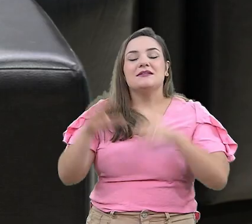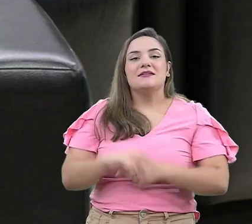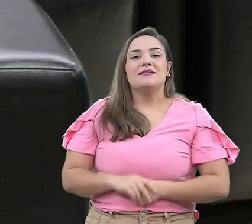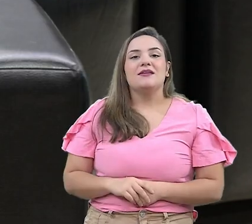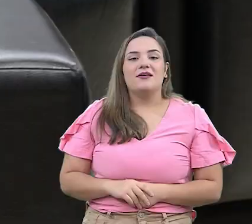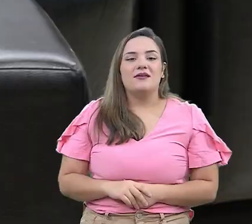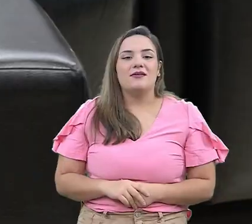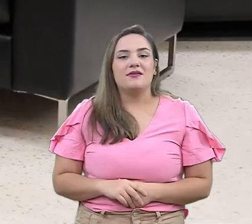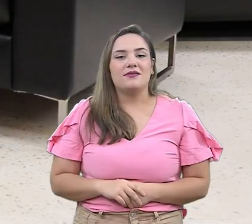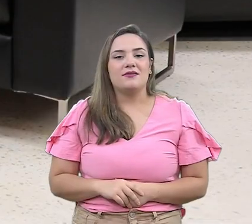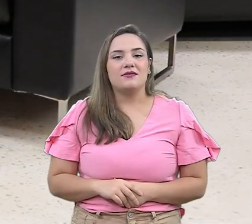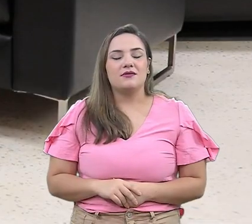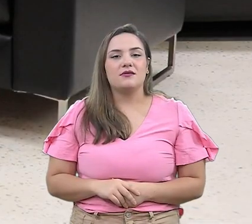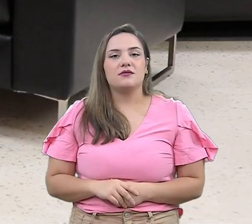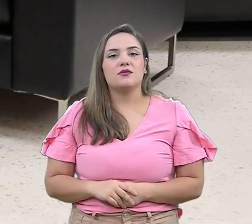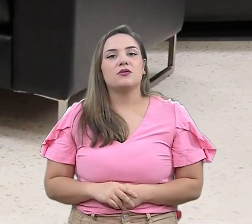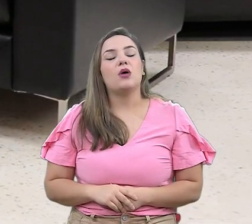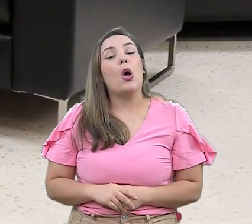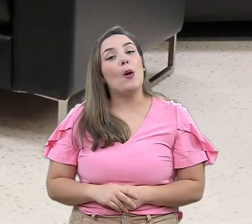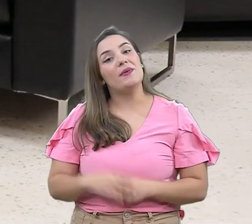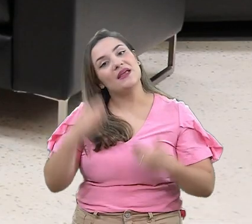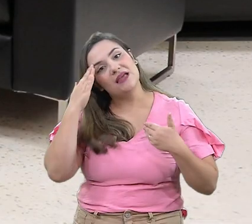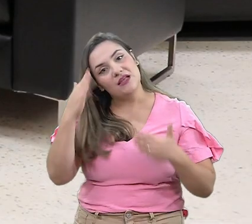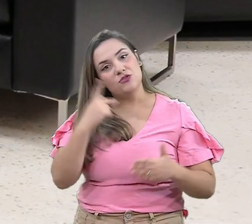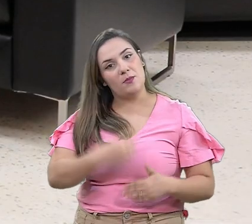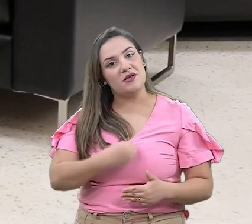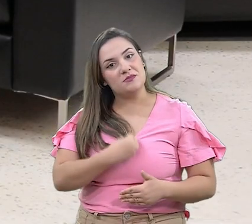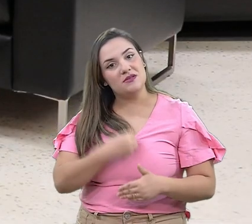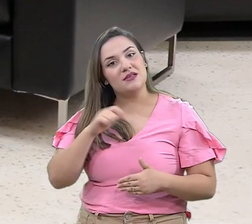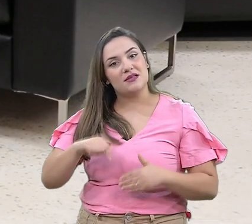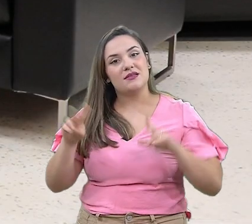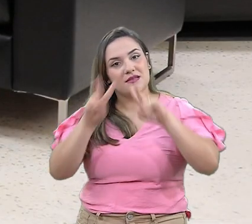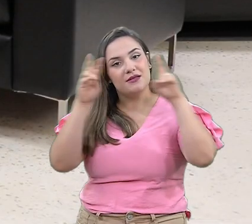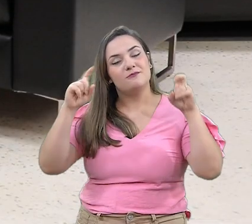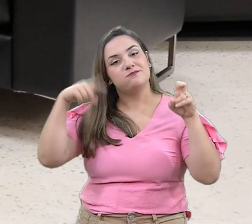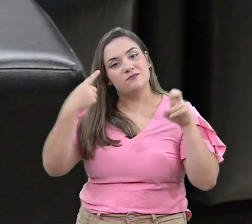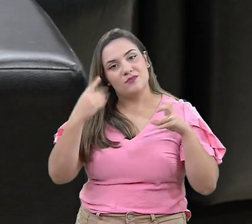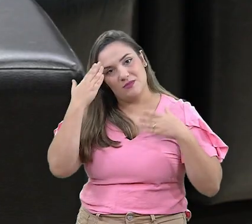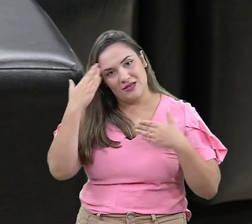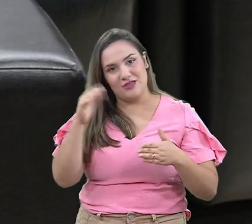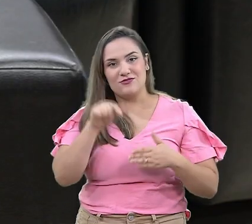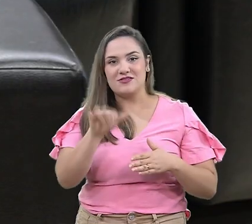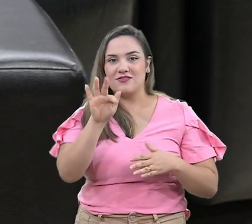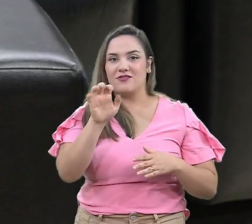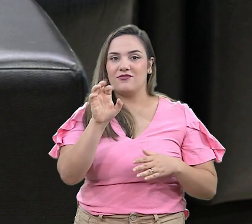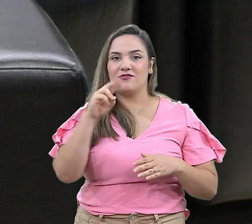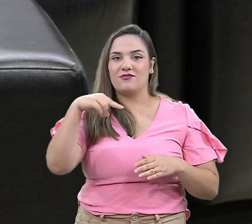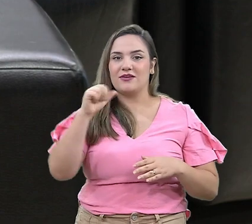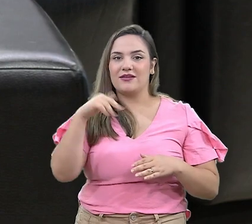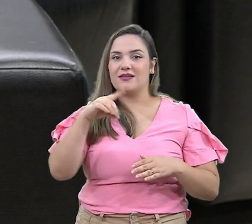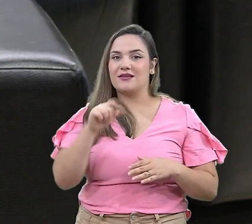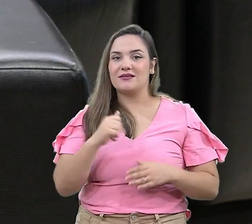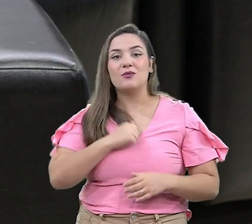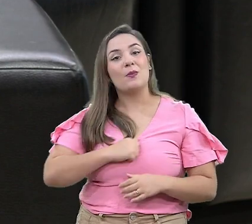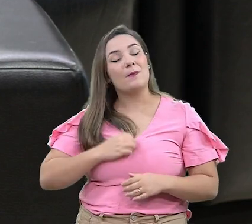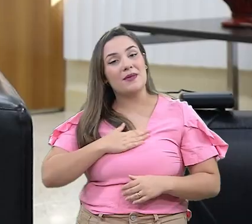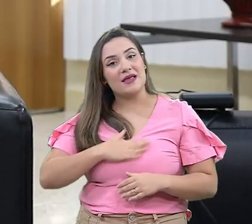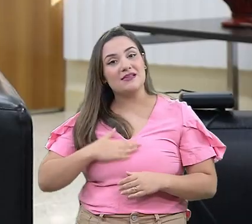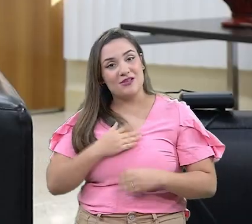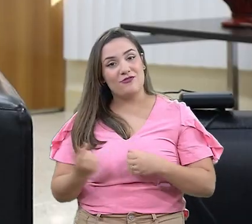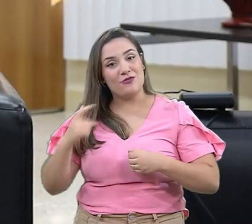ela. Magistrada, muito obrigada pela sua participação no mérito da questão de hoje. Obrigada a você, Fernando. Será sempre um prazer